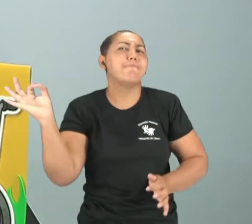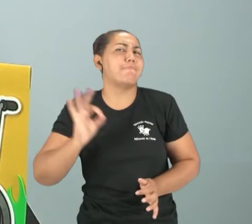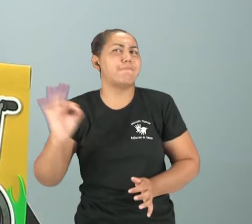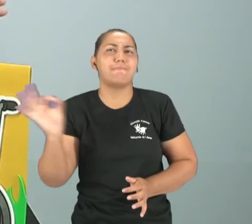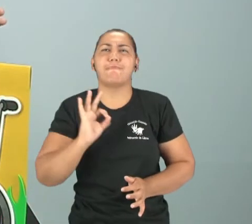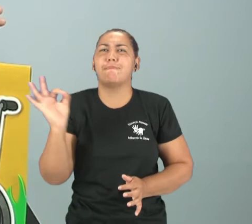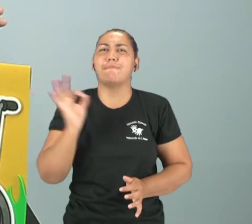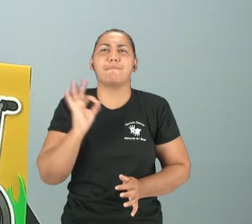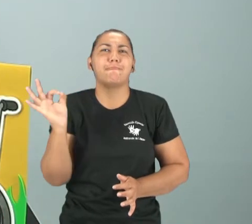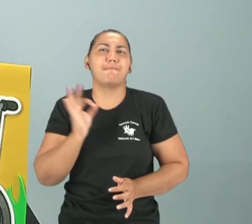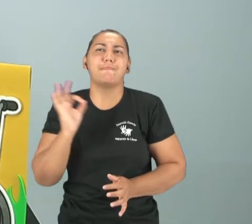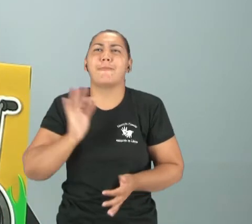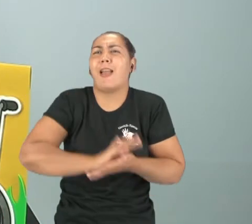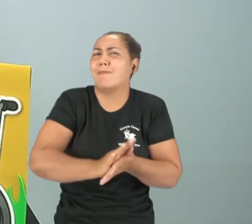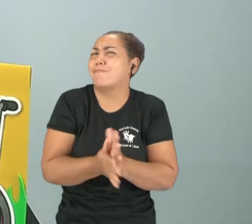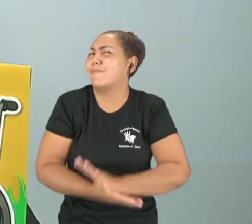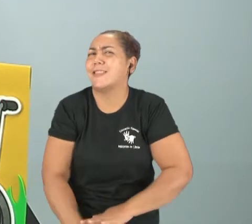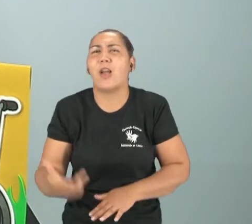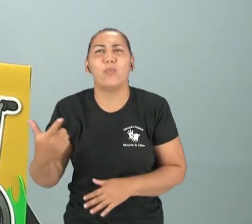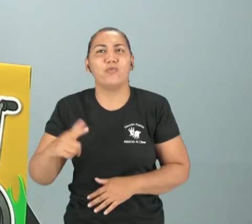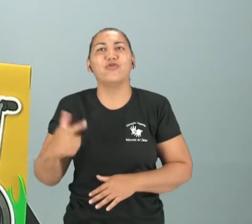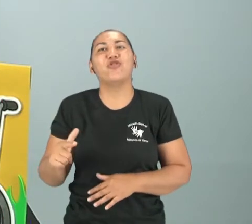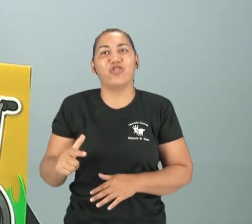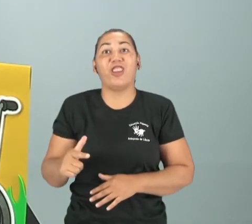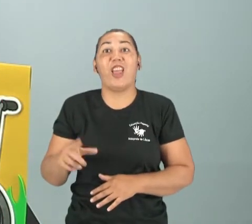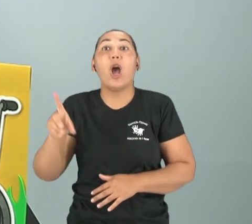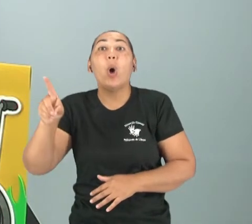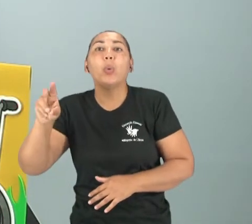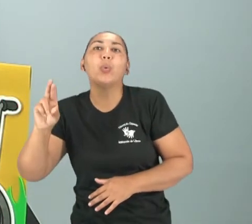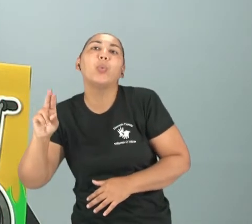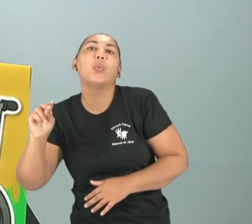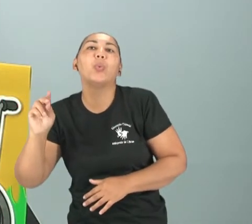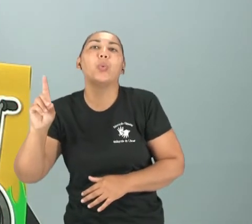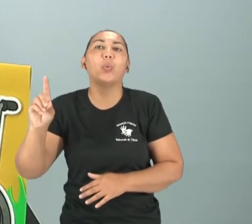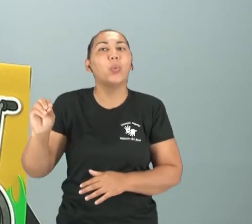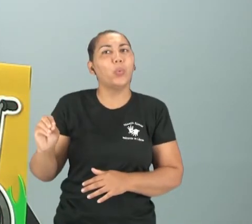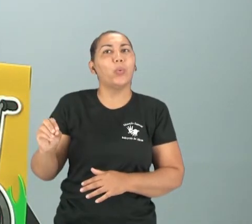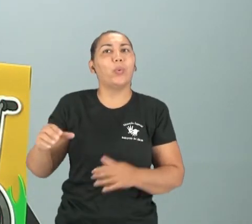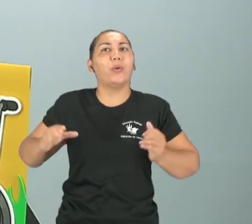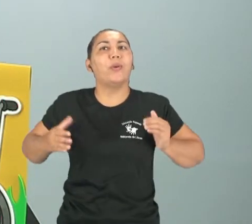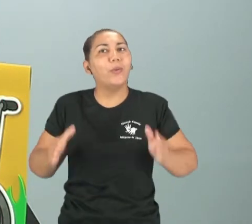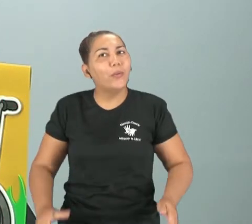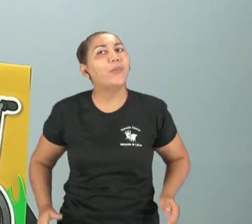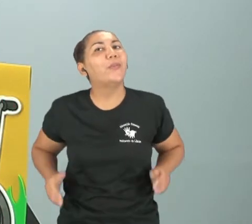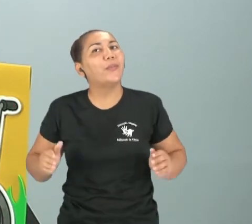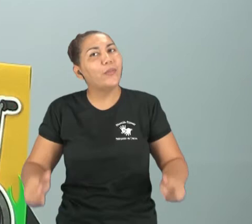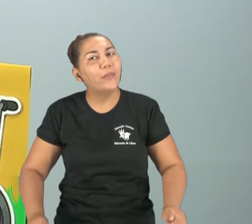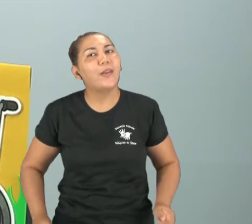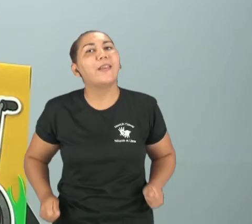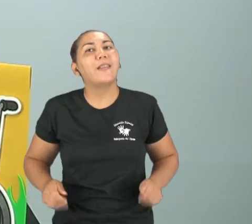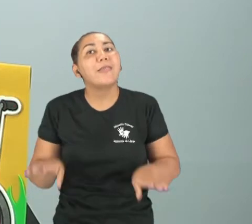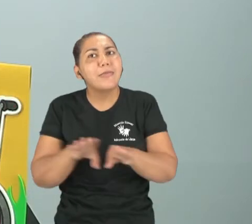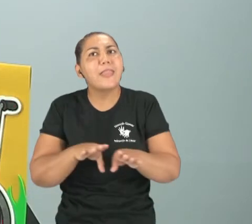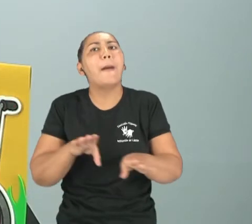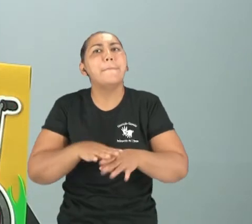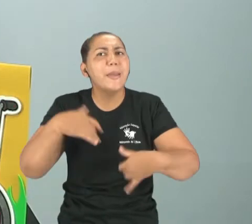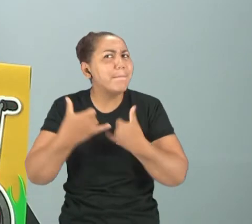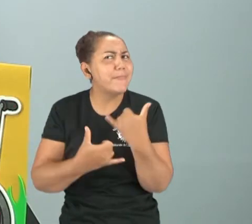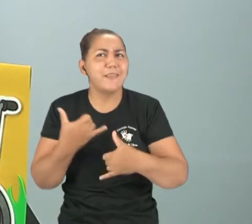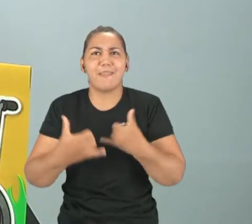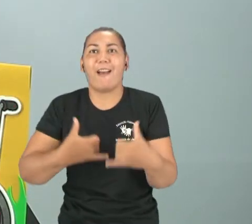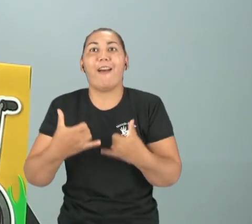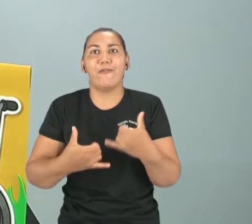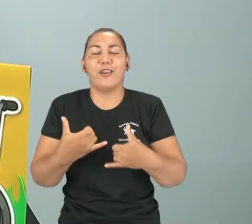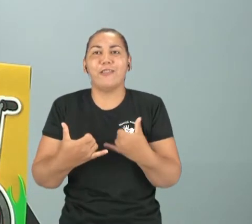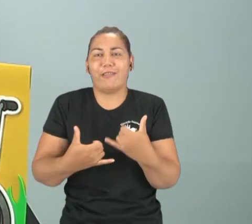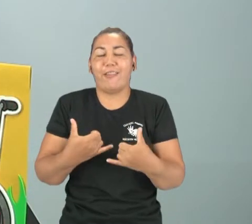O Dudu, mesmo cadeirante, ele brincava. O que cabia a ele ali na brincadeira, ele brincava. E quando não cabia a